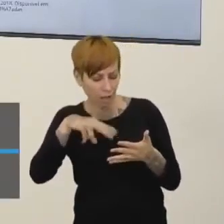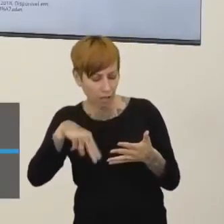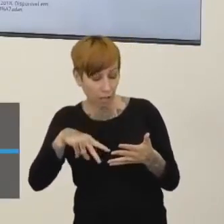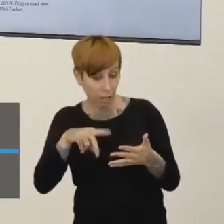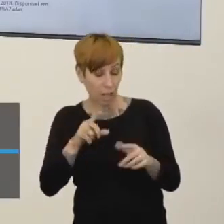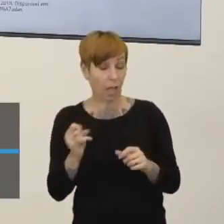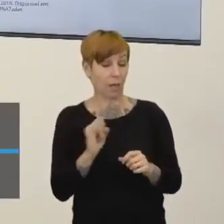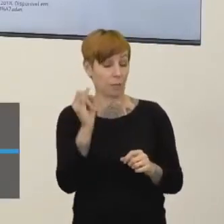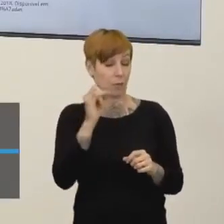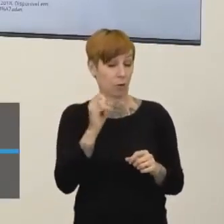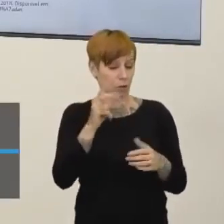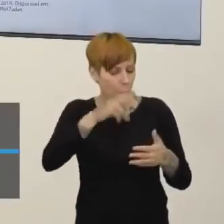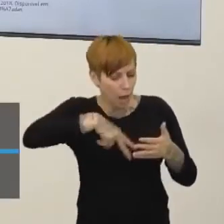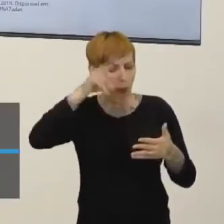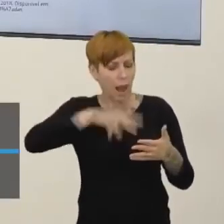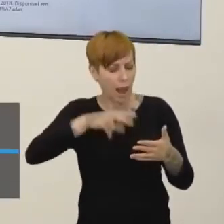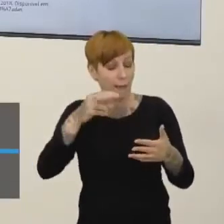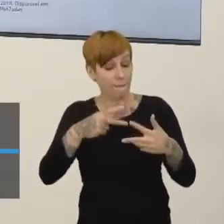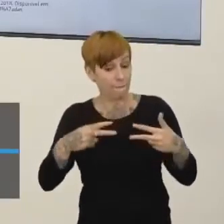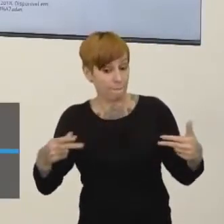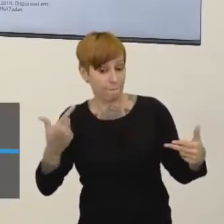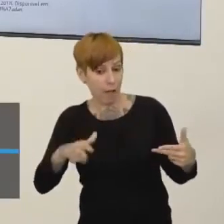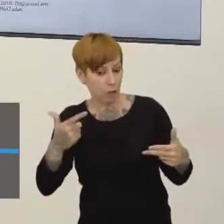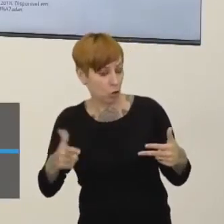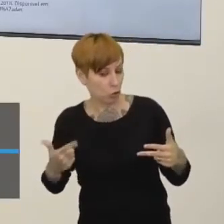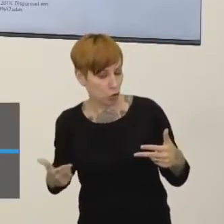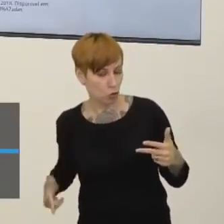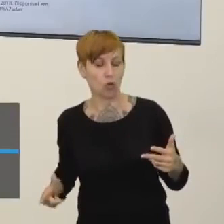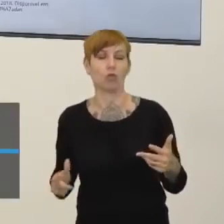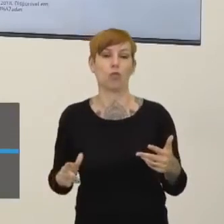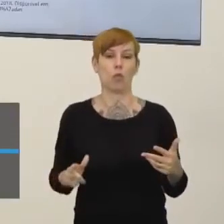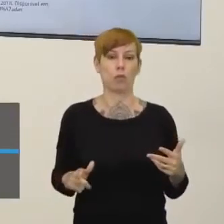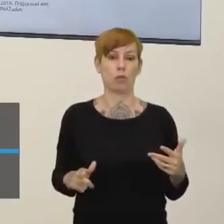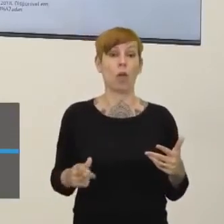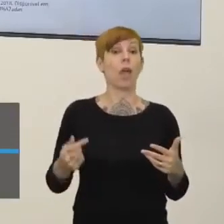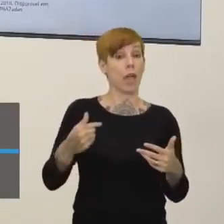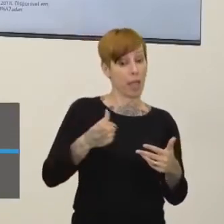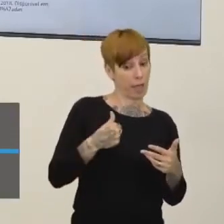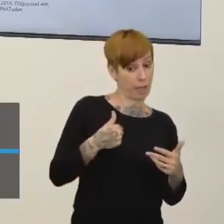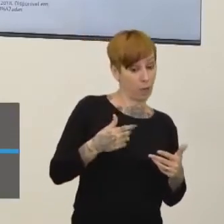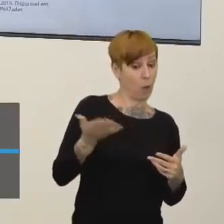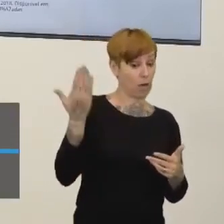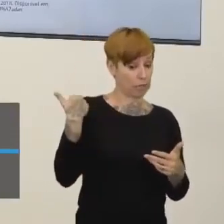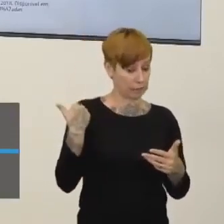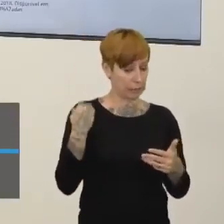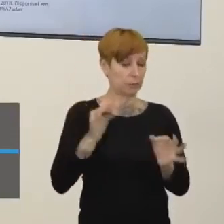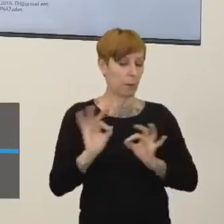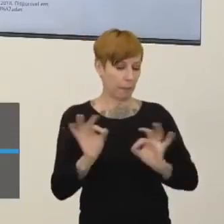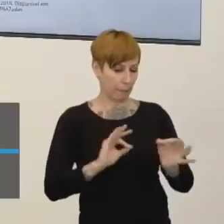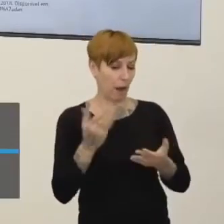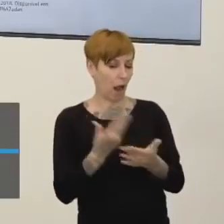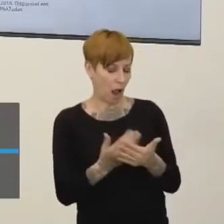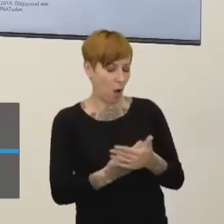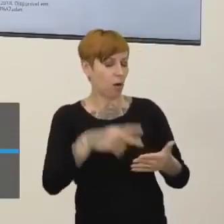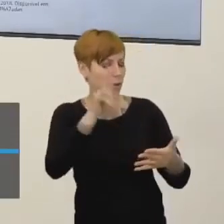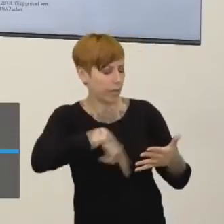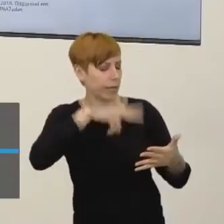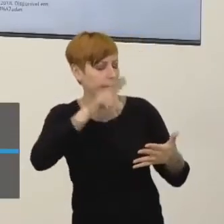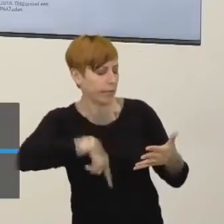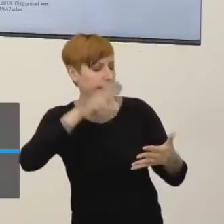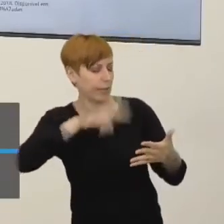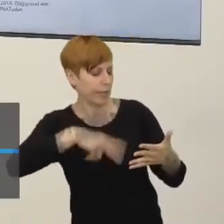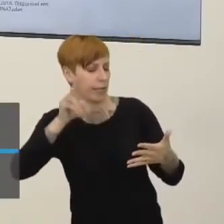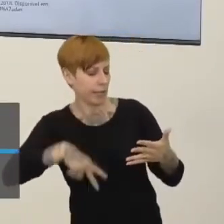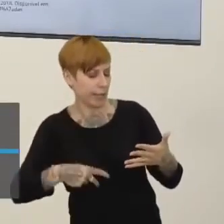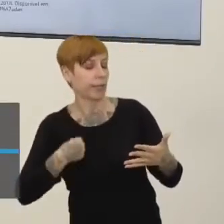A Pro, para dar essa aula, ela deu uma lida e uma relida, para ver se o que ela tinha entendido fazia sentido. Então, você achar que você vai ler